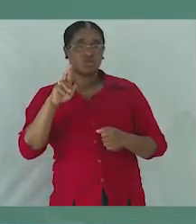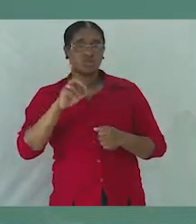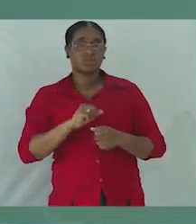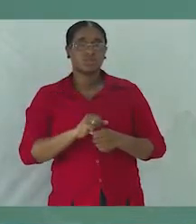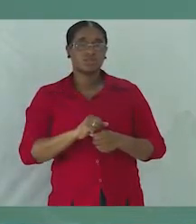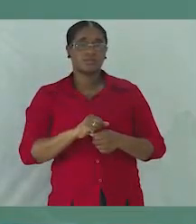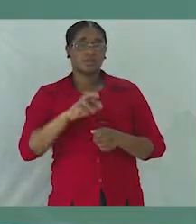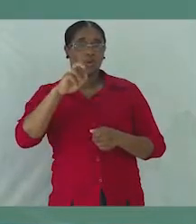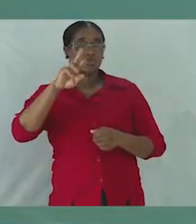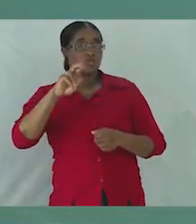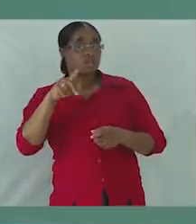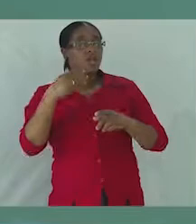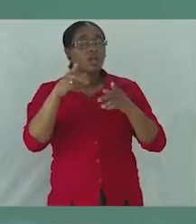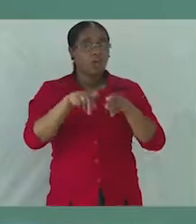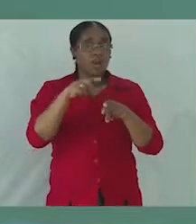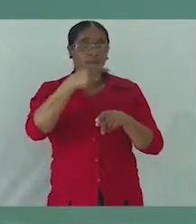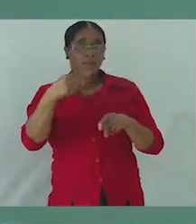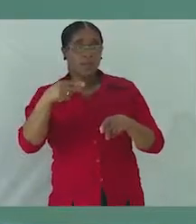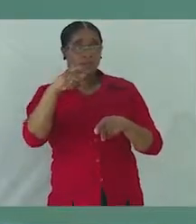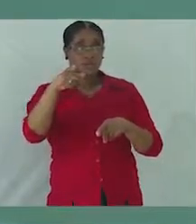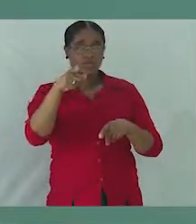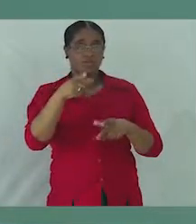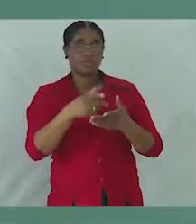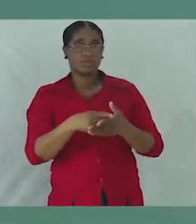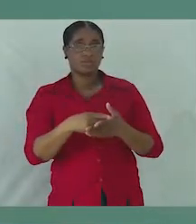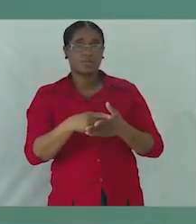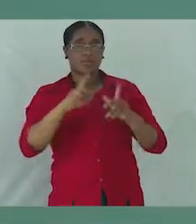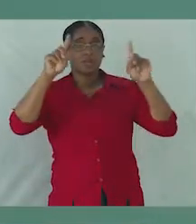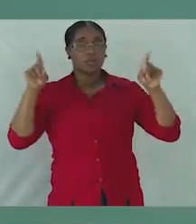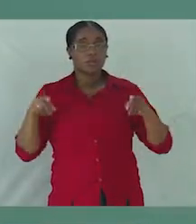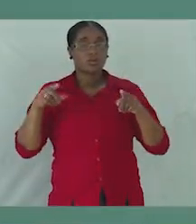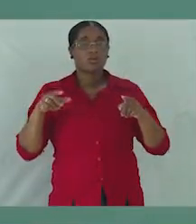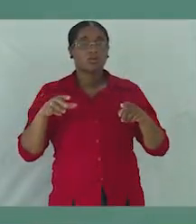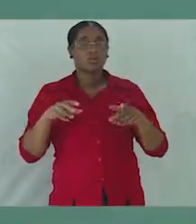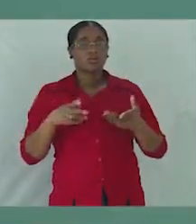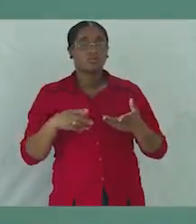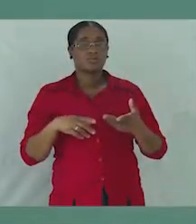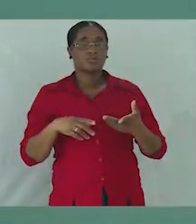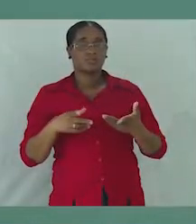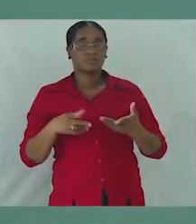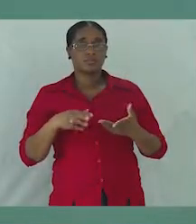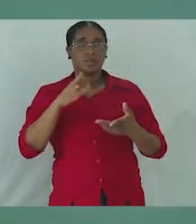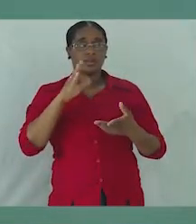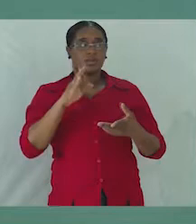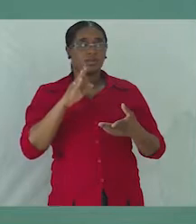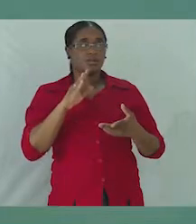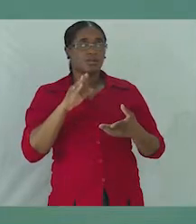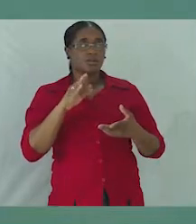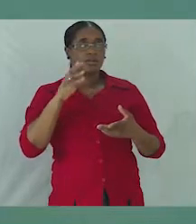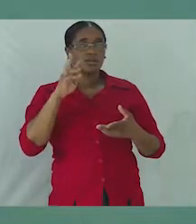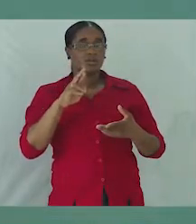8x é igual a menos esse produto notável. O quadrado de um binómio é um trinômio. Quadrado do primeiro